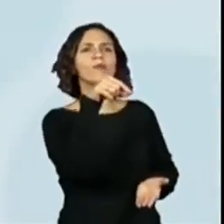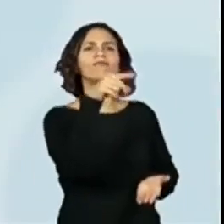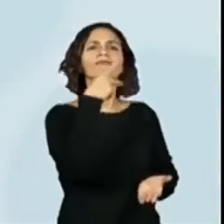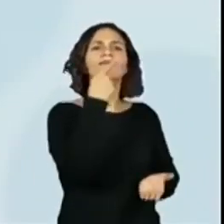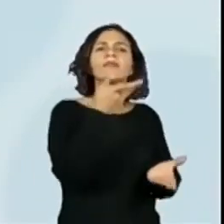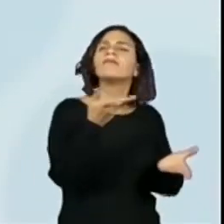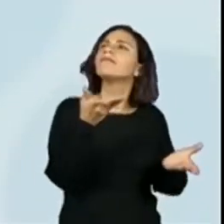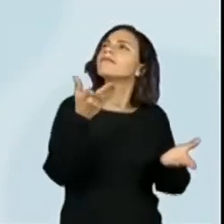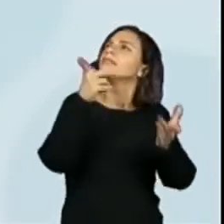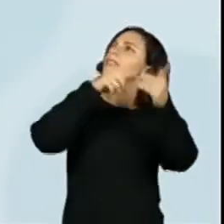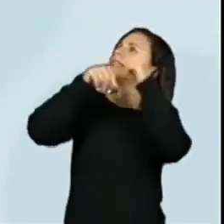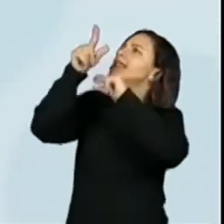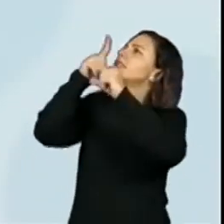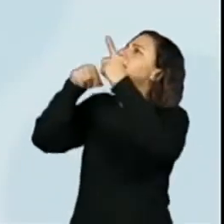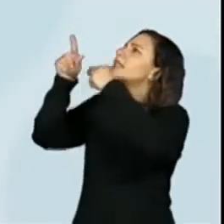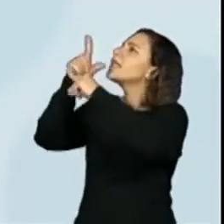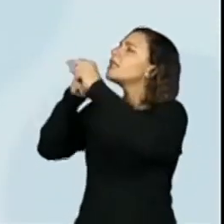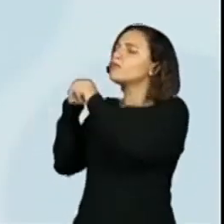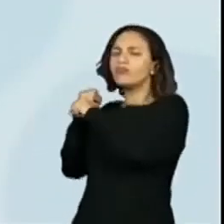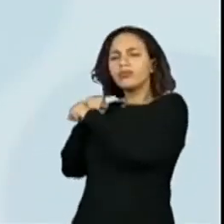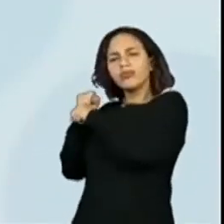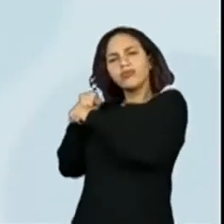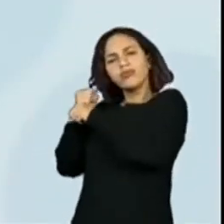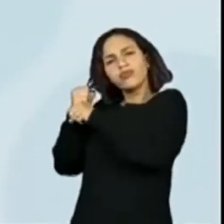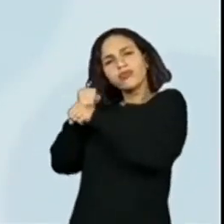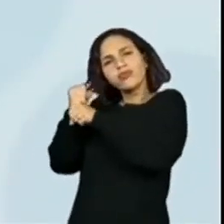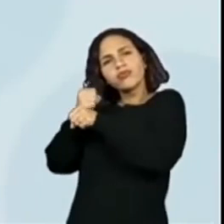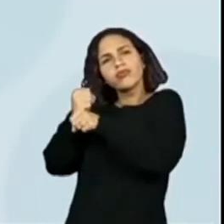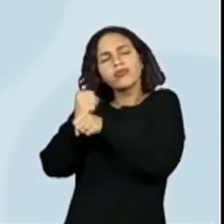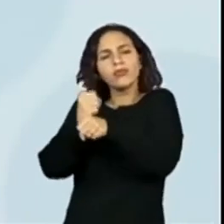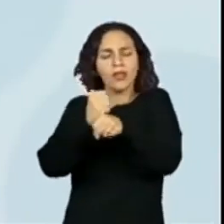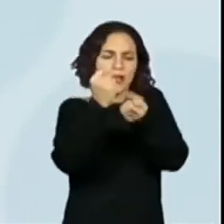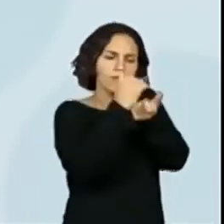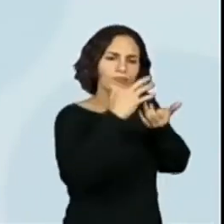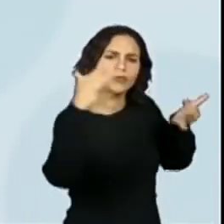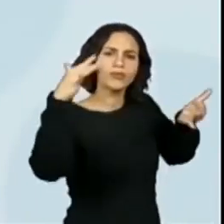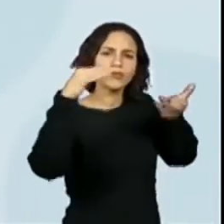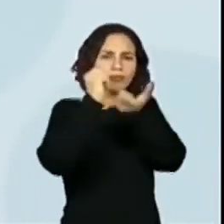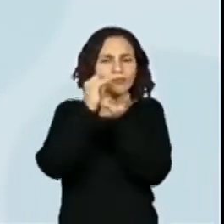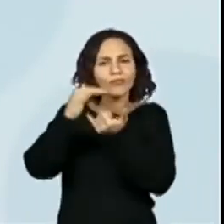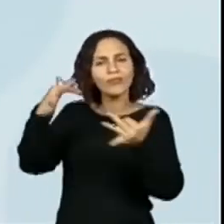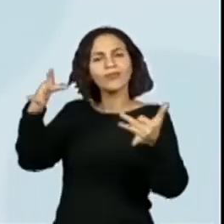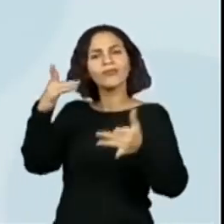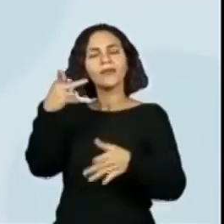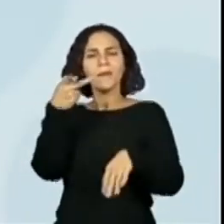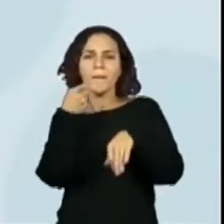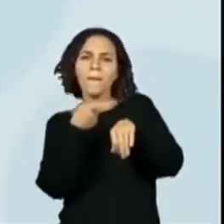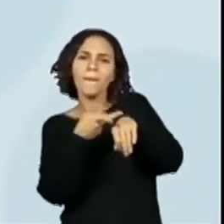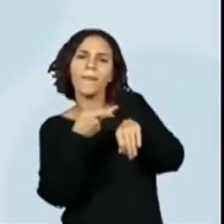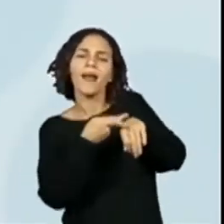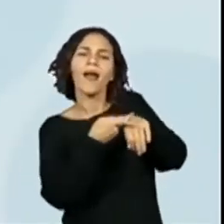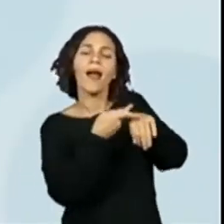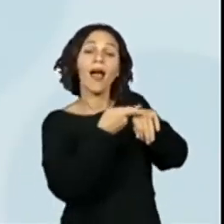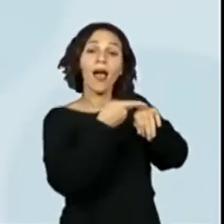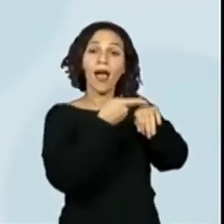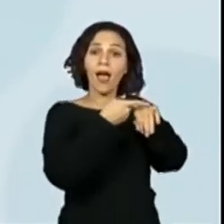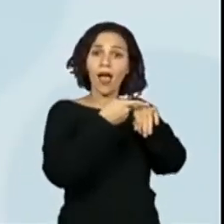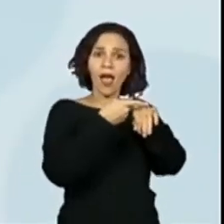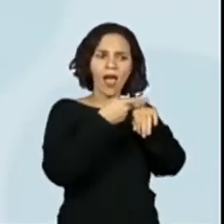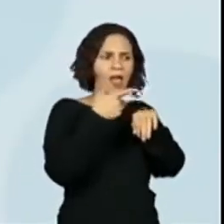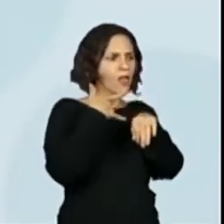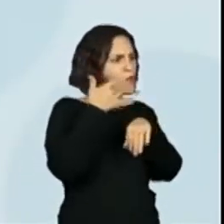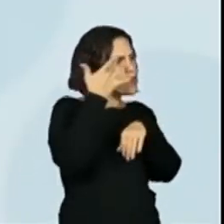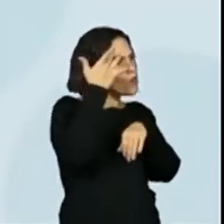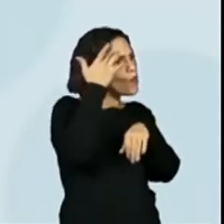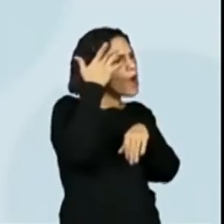estrelas de uma vida inteira, parceiras de prata luz, acho que não estou